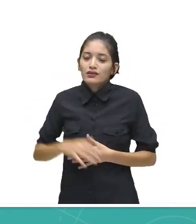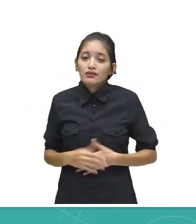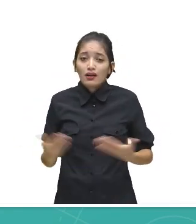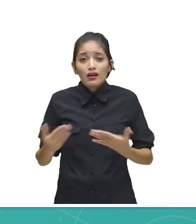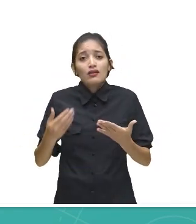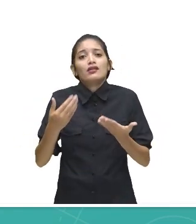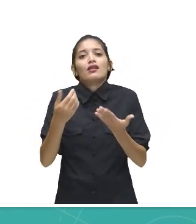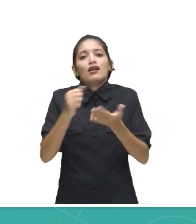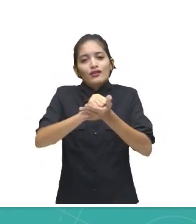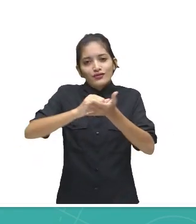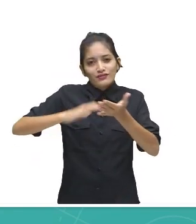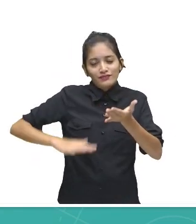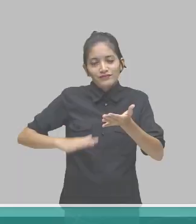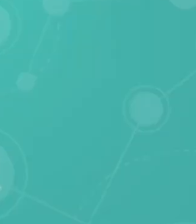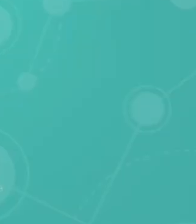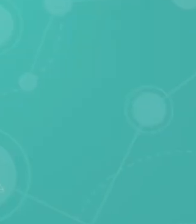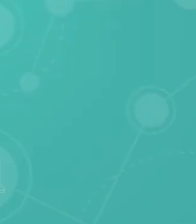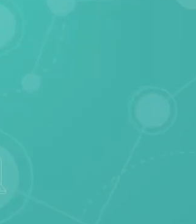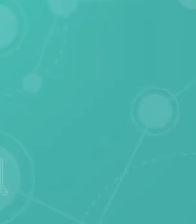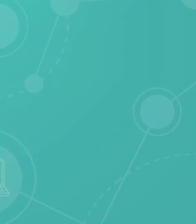DLI.